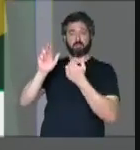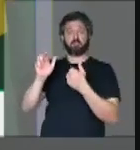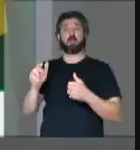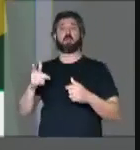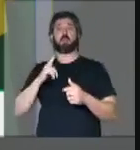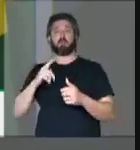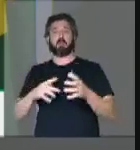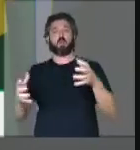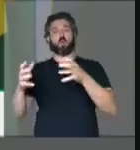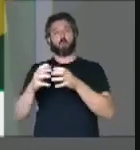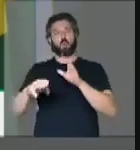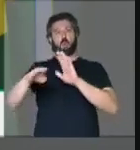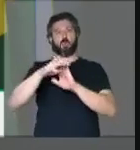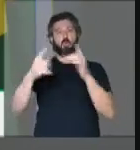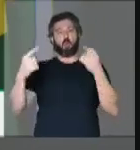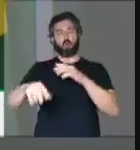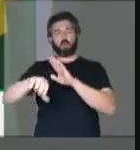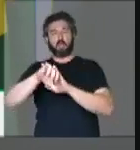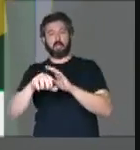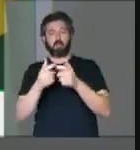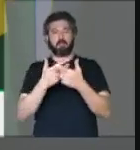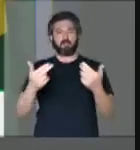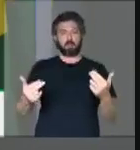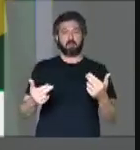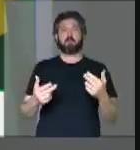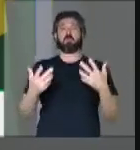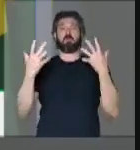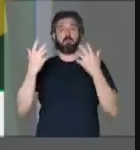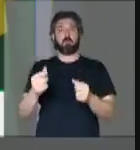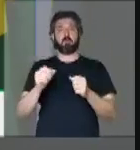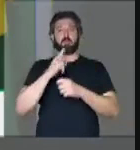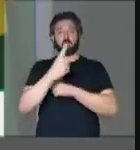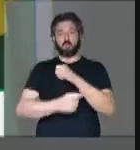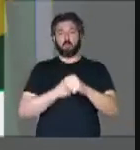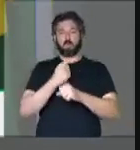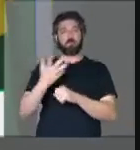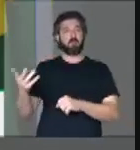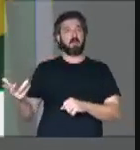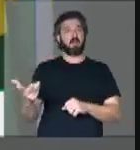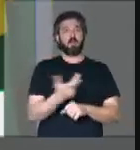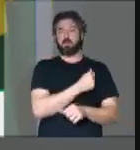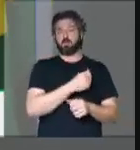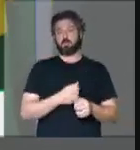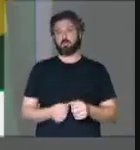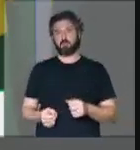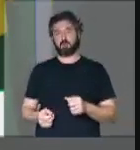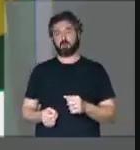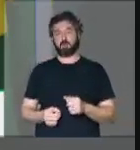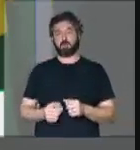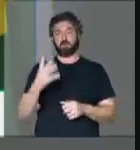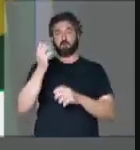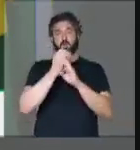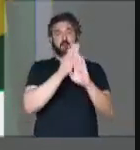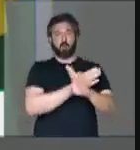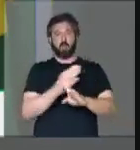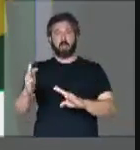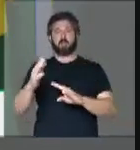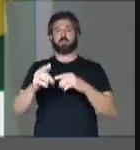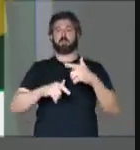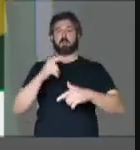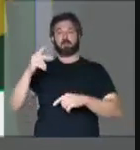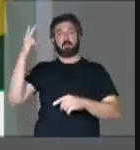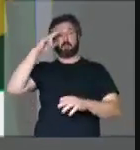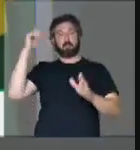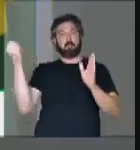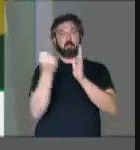tem o pacote anticrimes, coisas que a gente já falou, e eu acho que a gente vai fazer um ano fantástico e uma legislatura histórica para o Brasil,